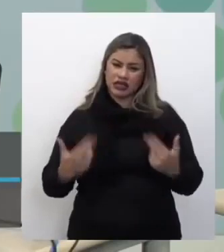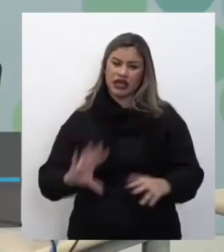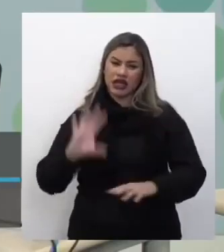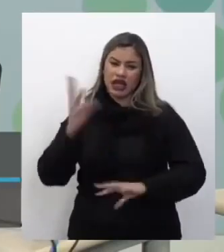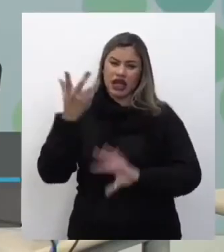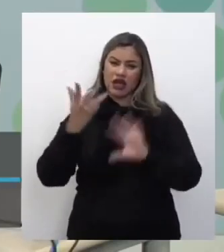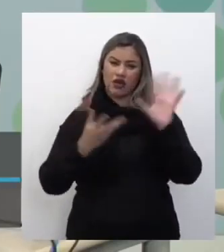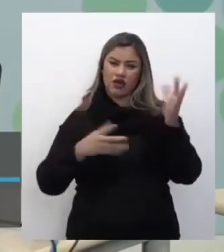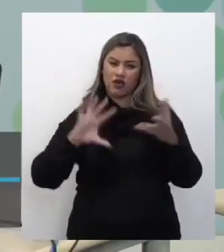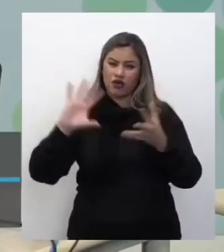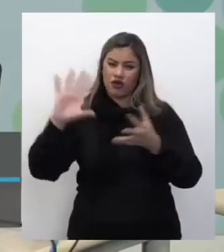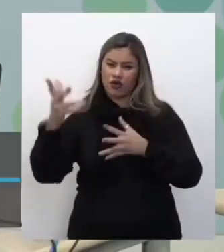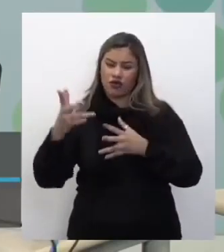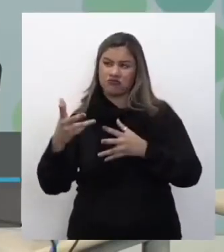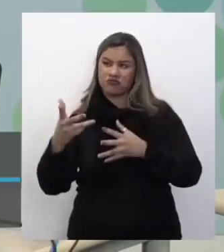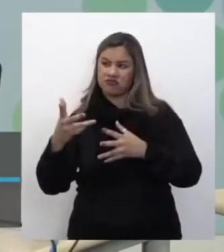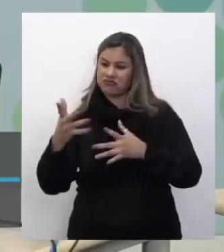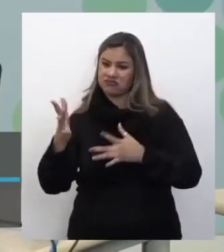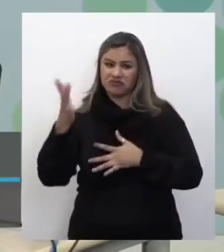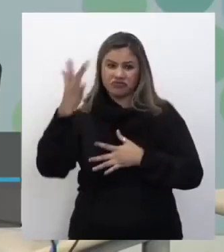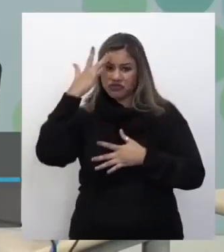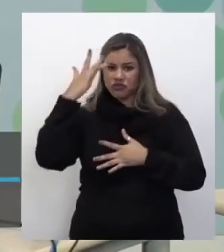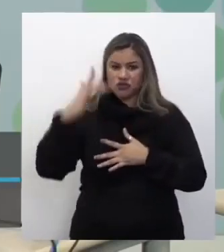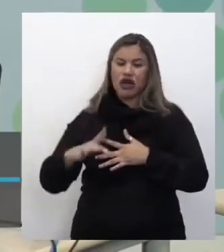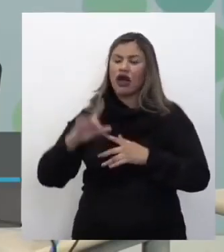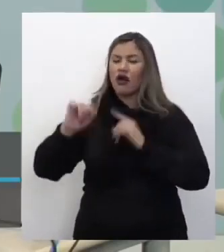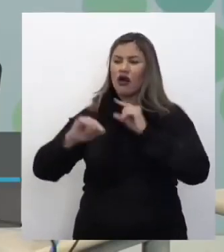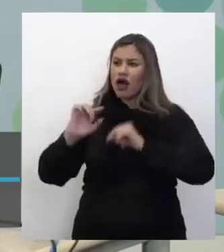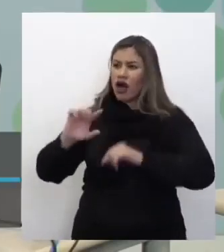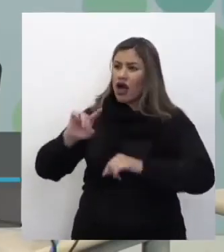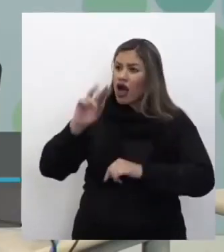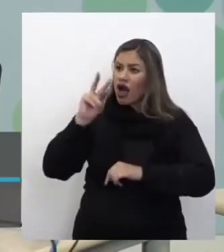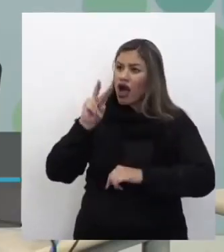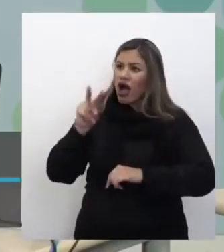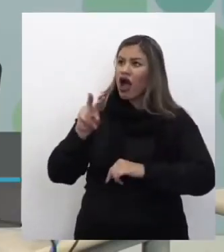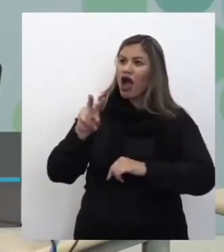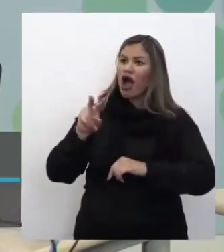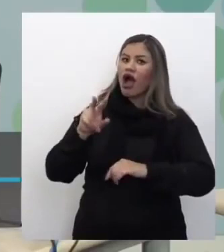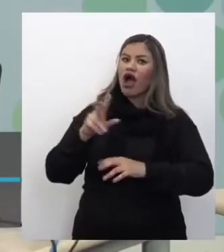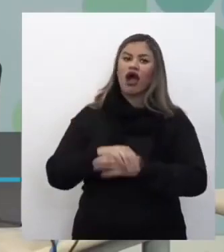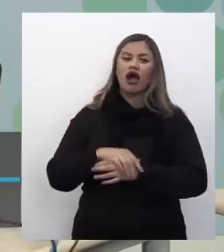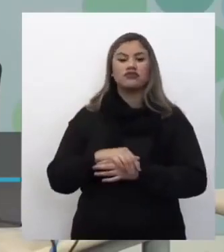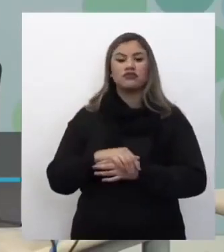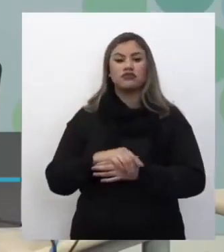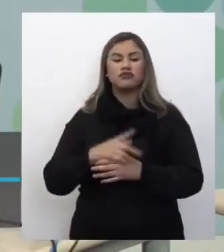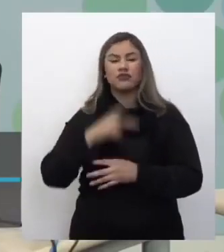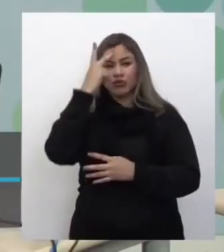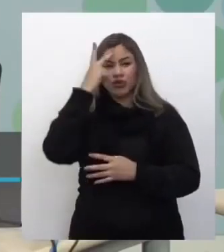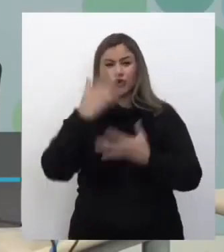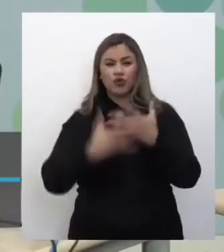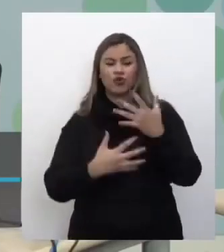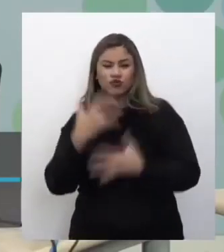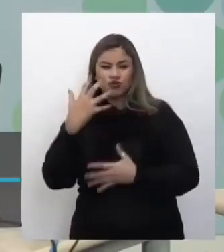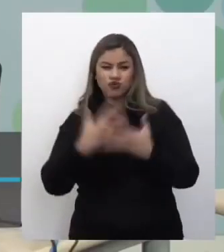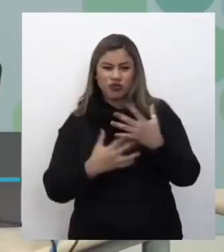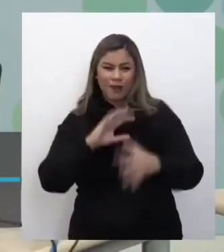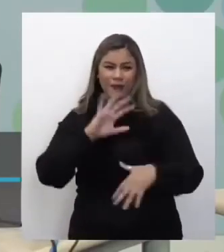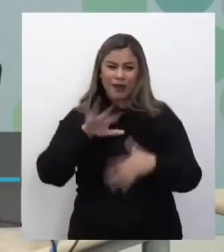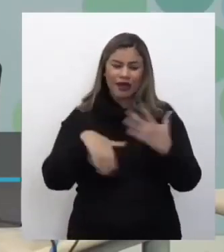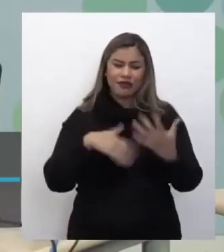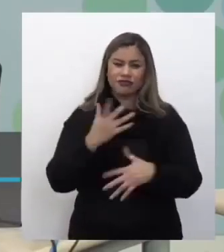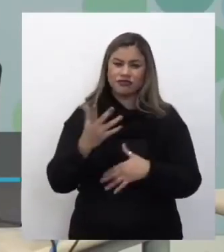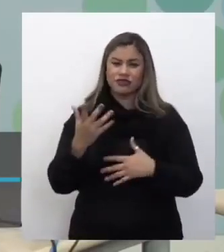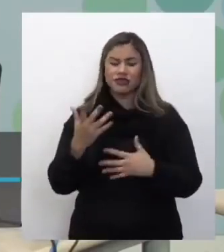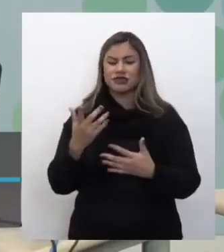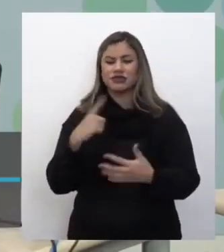né? Essas situações inesperadas, inusitadas, né? Pessoas que acabam se metendo em grandes confusões, né? Se